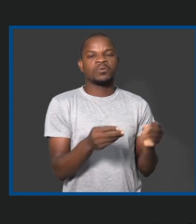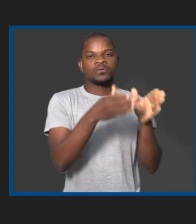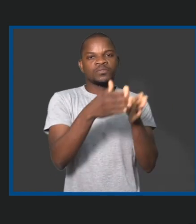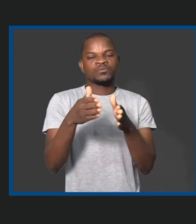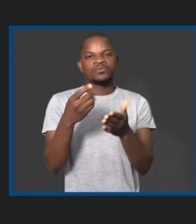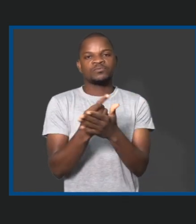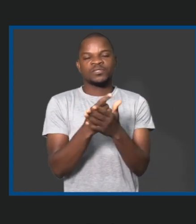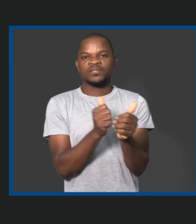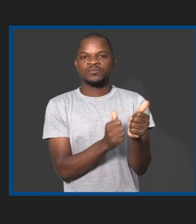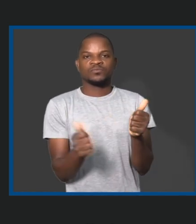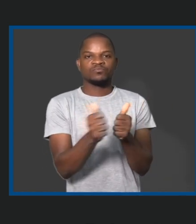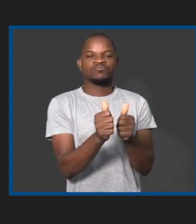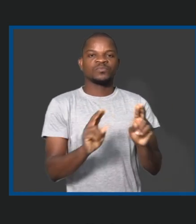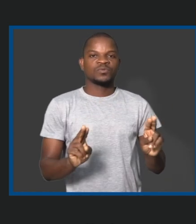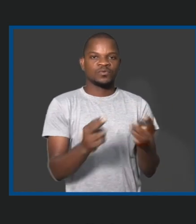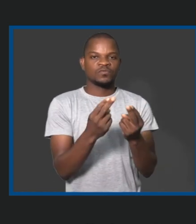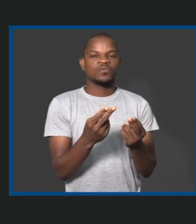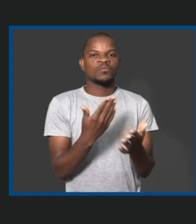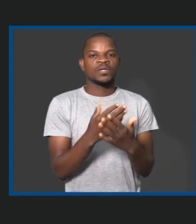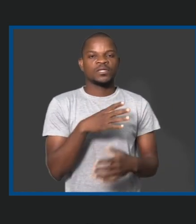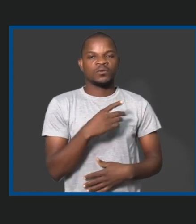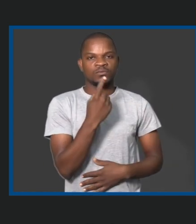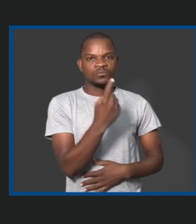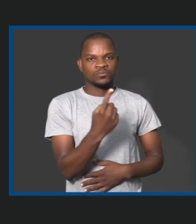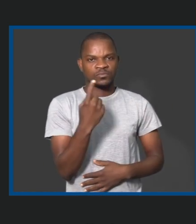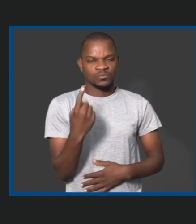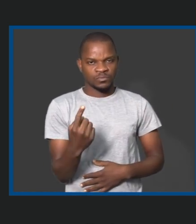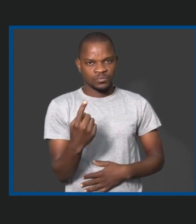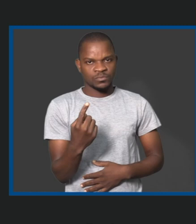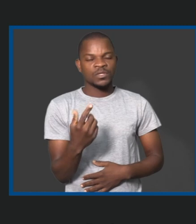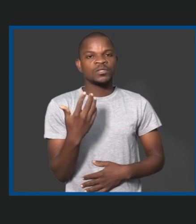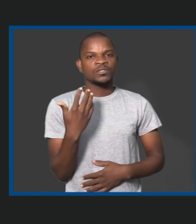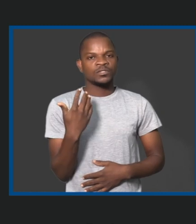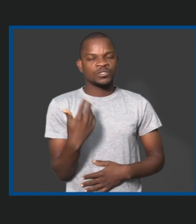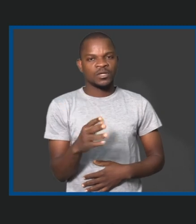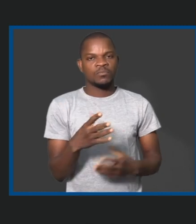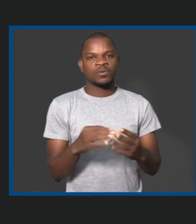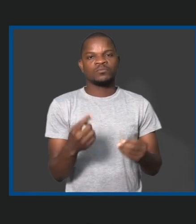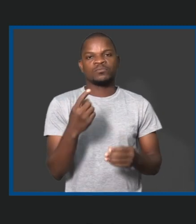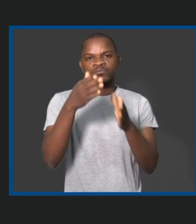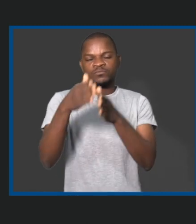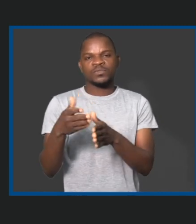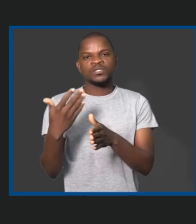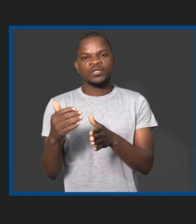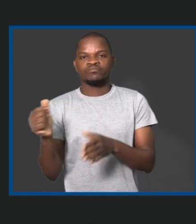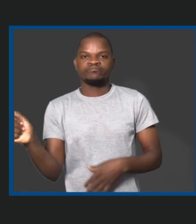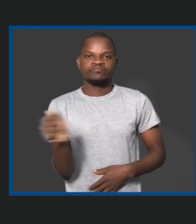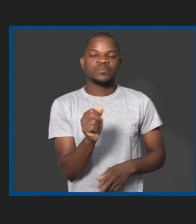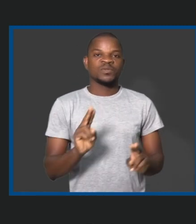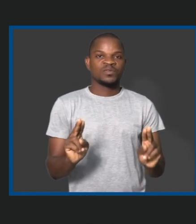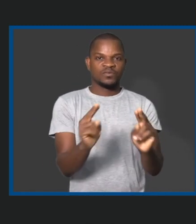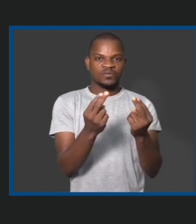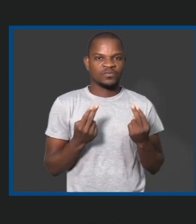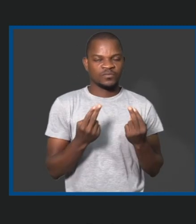saber substituir. Basicamente, no 11 inicial, perdemos o Evangá, substituímos com o Ponte Lança, que é